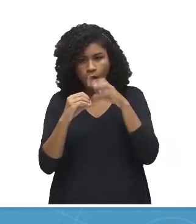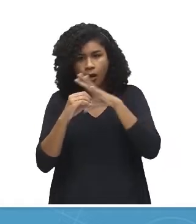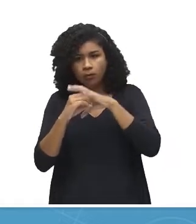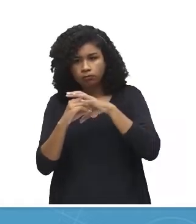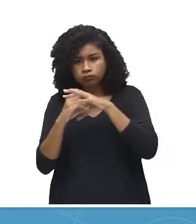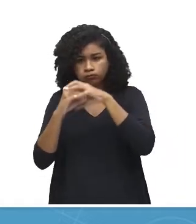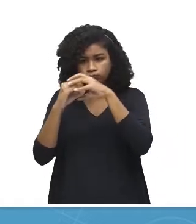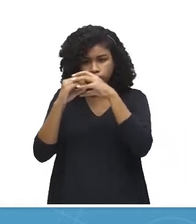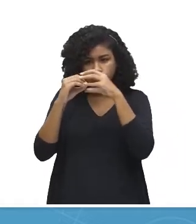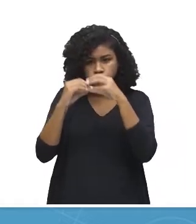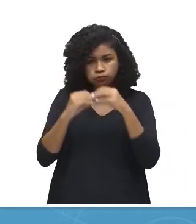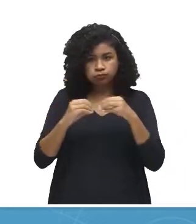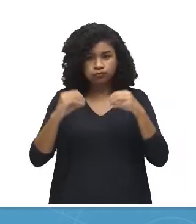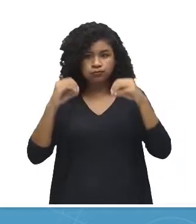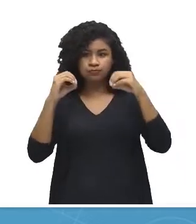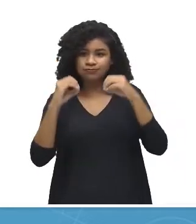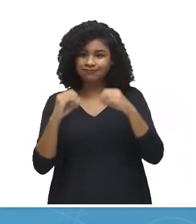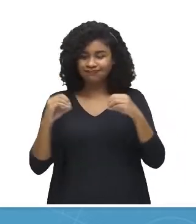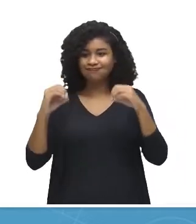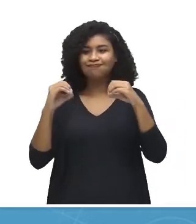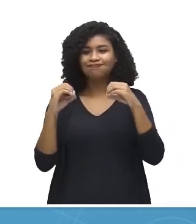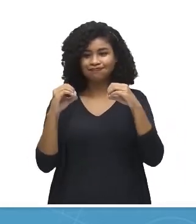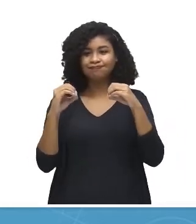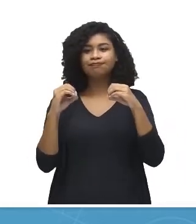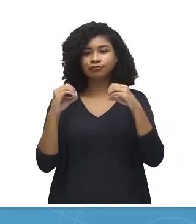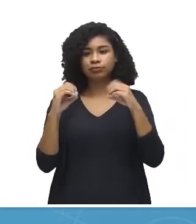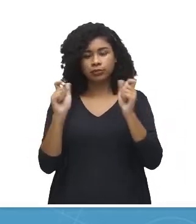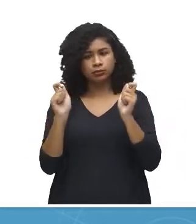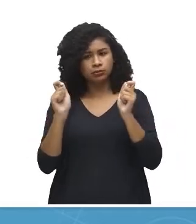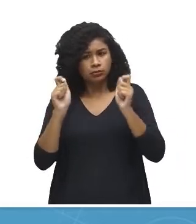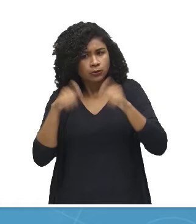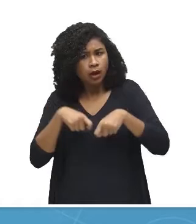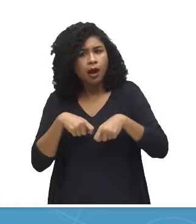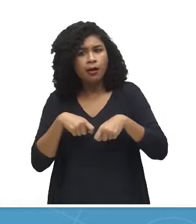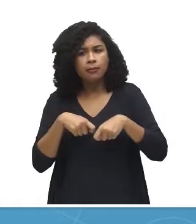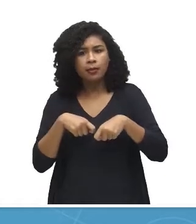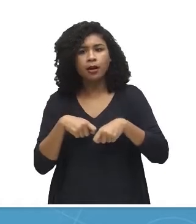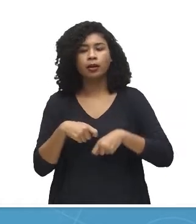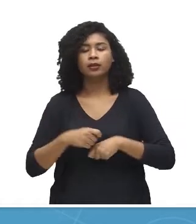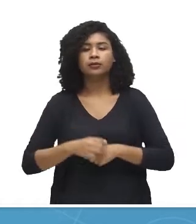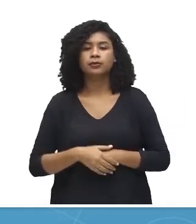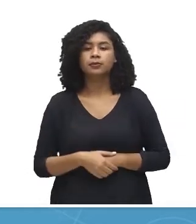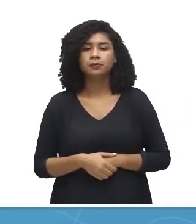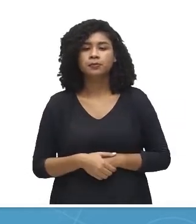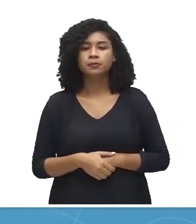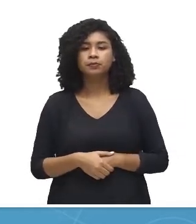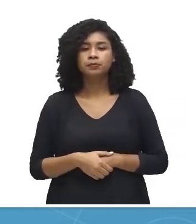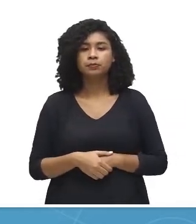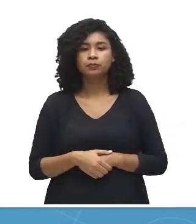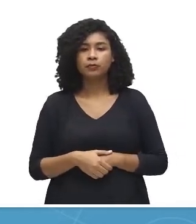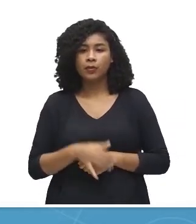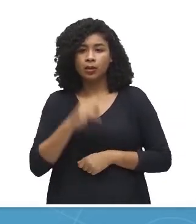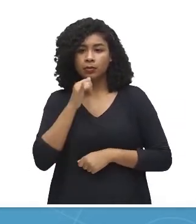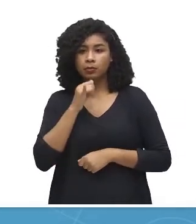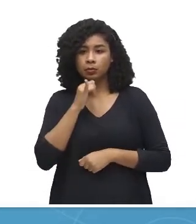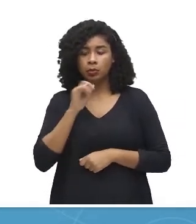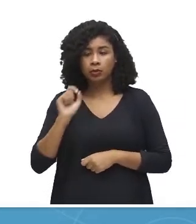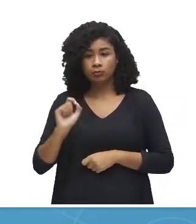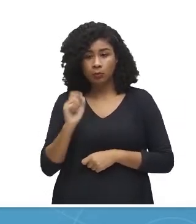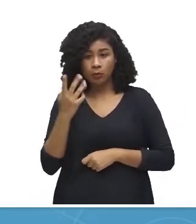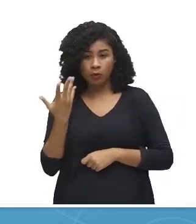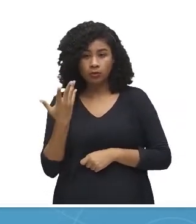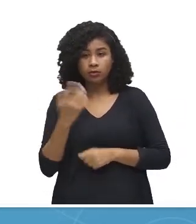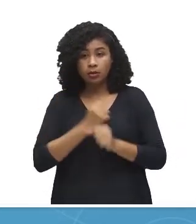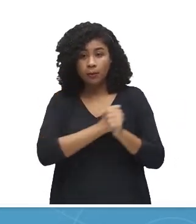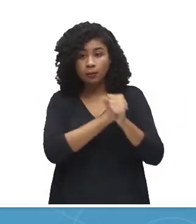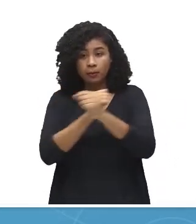sua regeneração, né? Então, o tecido epitelial ele tem essa capacidade de se recuperar facilmente, né? Visto que ele está ali para proteger o